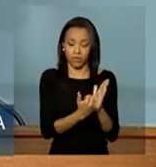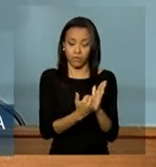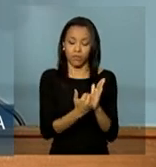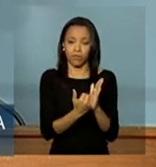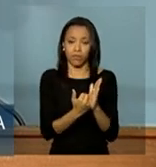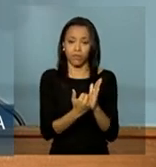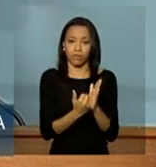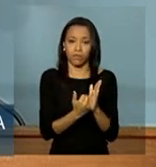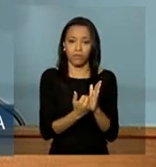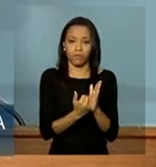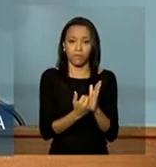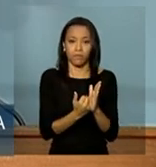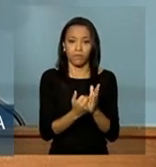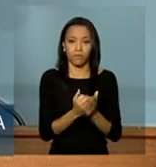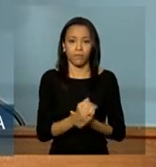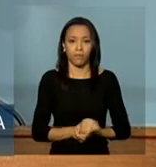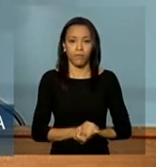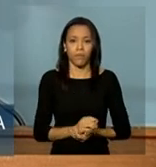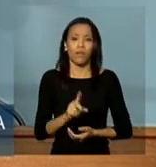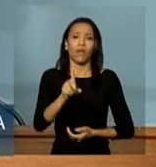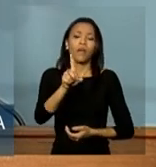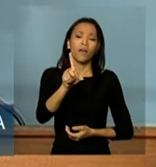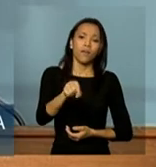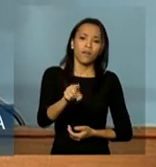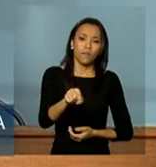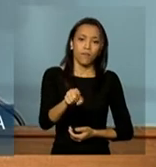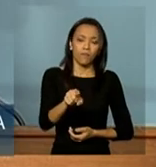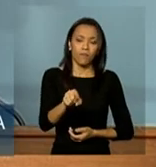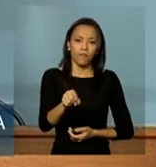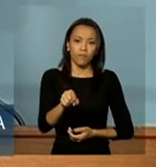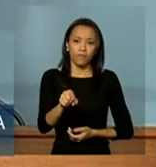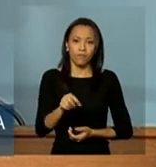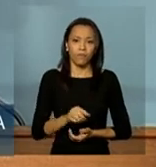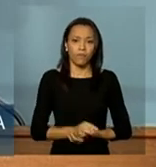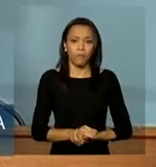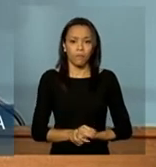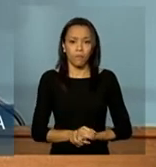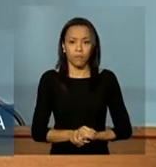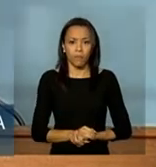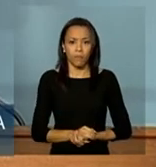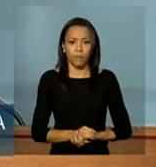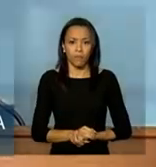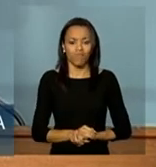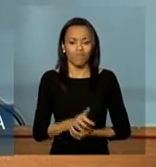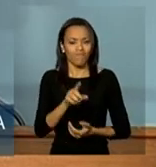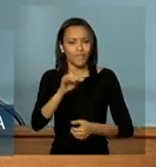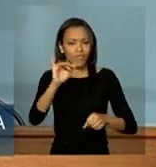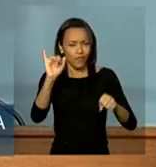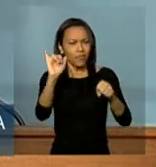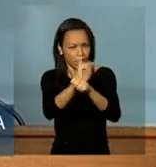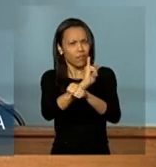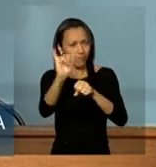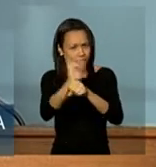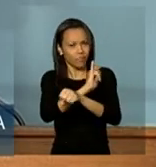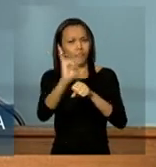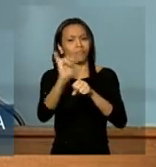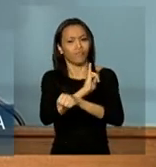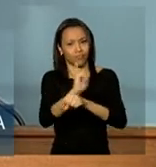parte de algo que é muito estratégico para o país.